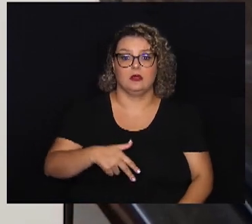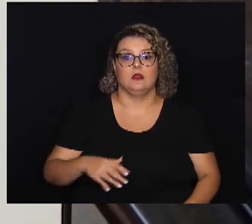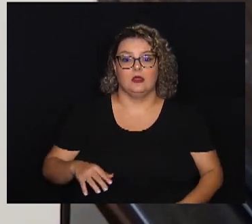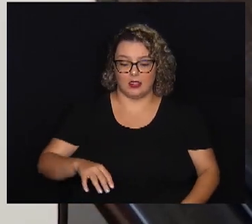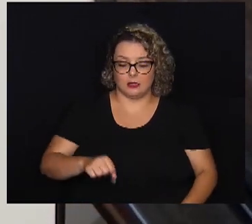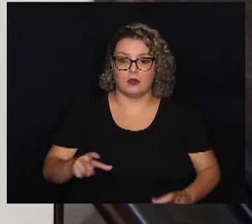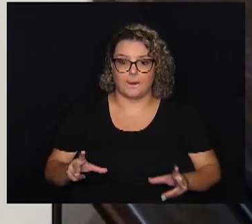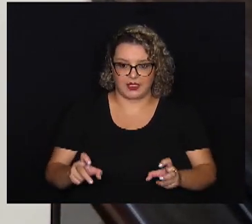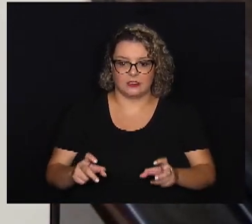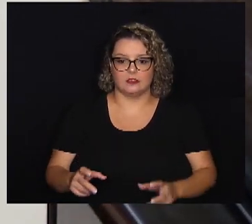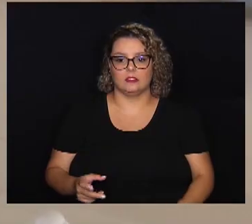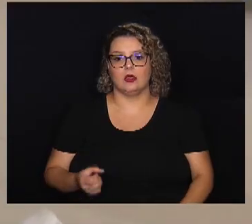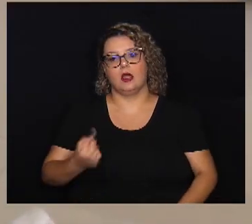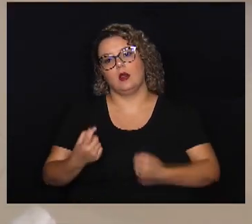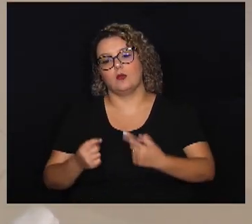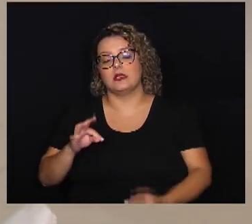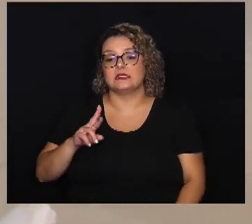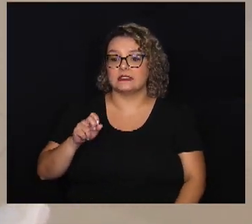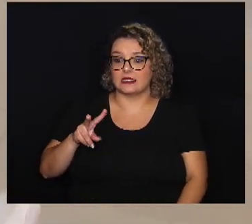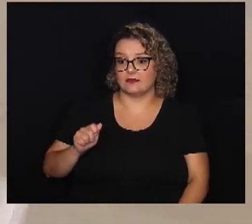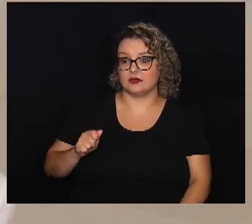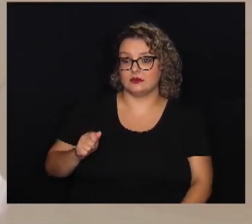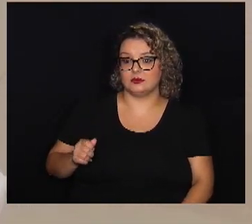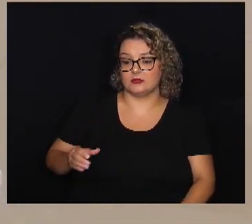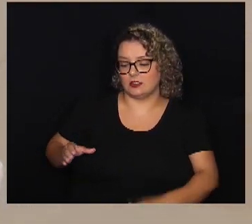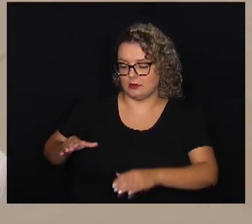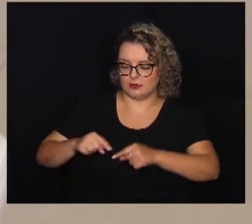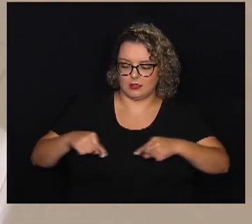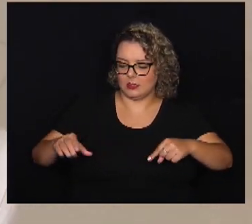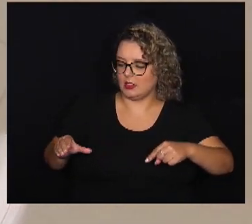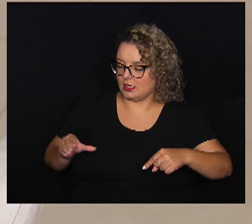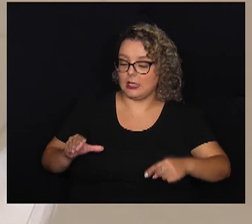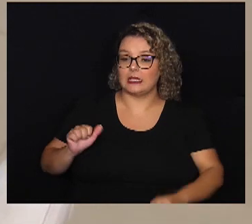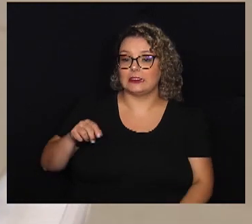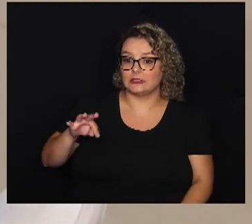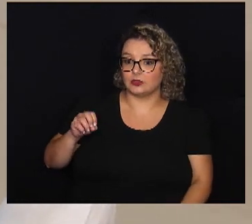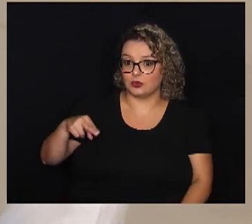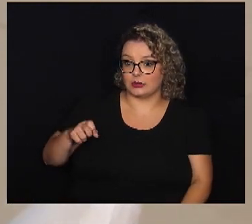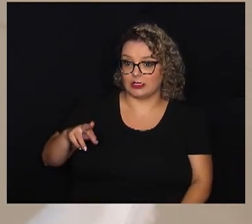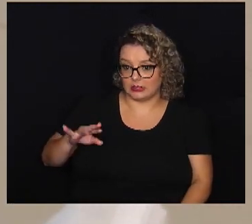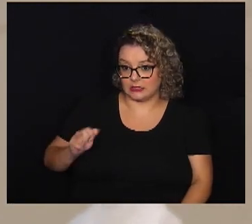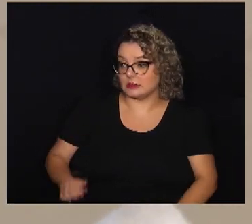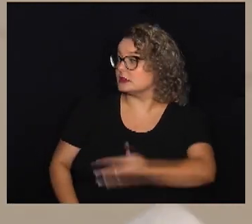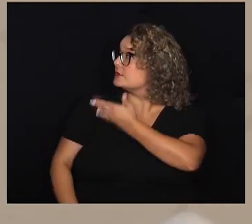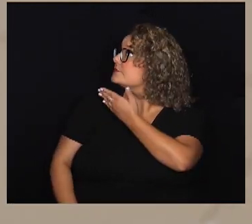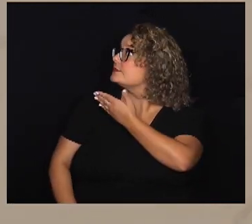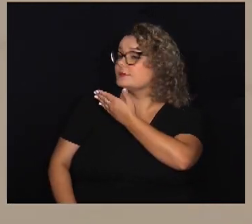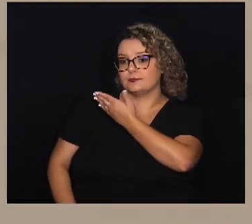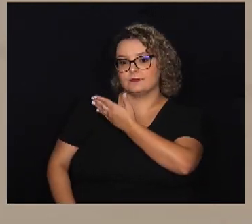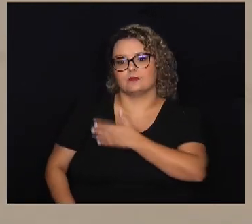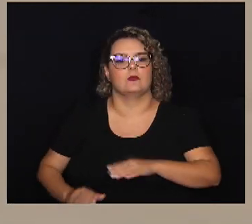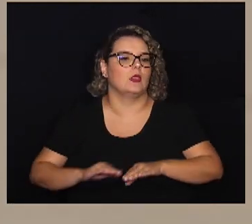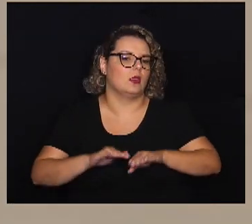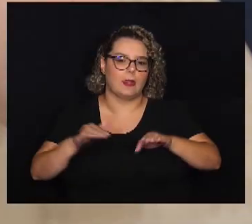nós compramos algumas travas. Temos também algumas cantoneiras plásticas que dão para ser colocadas em